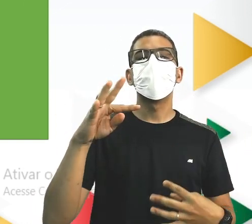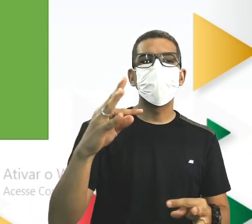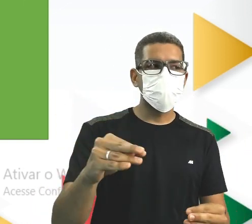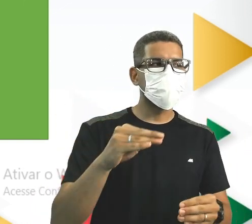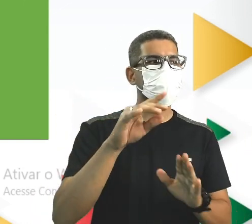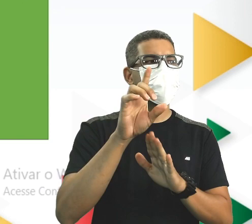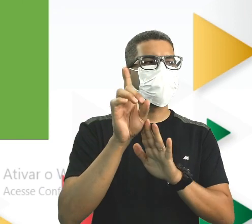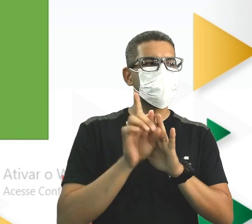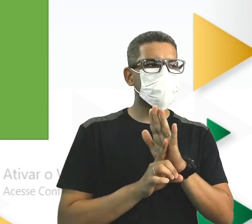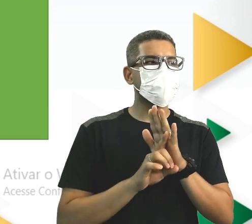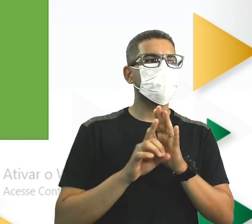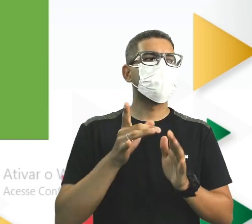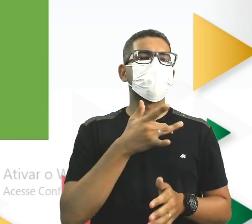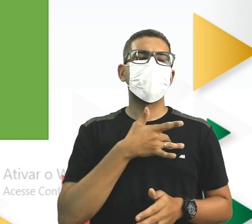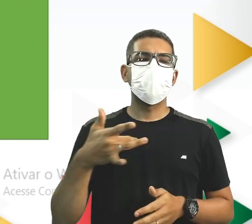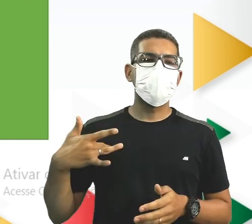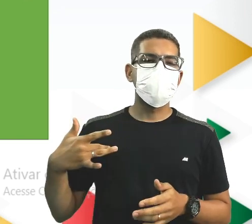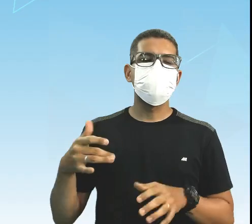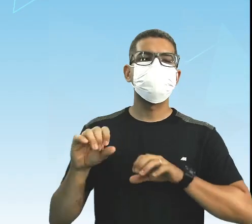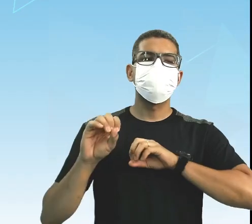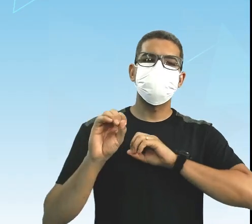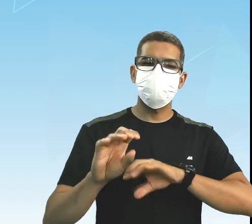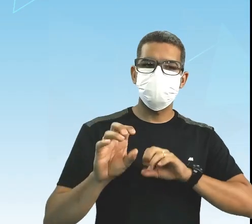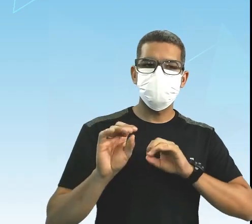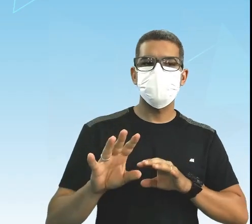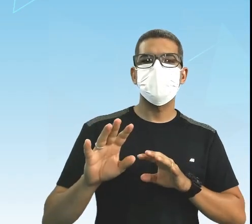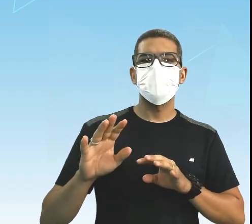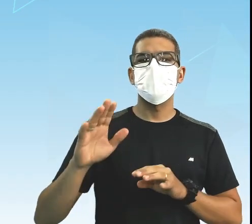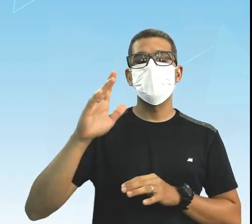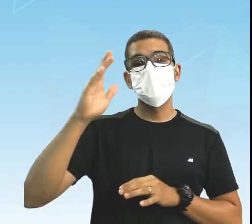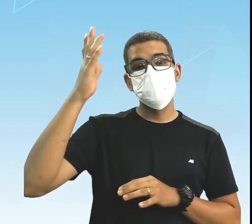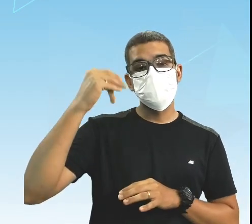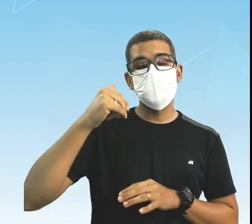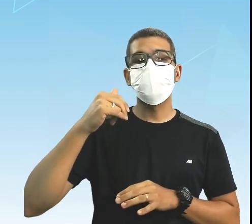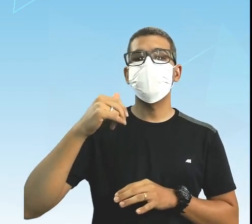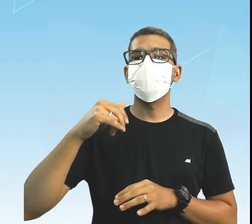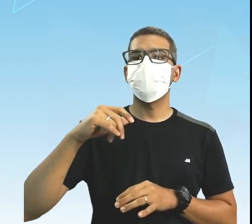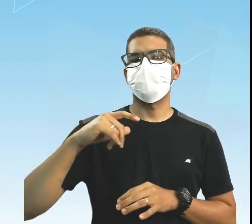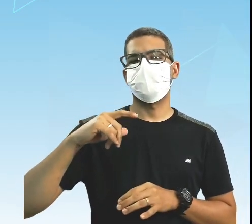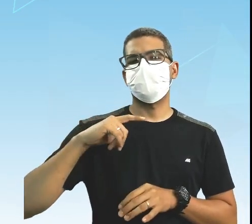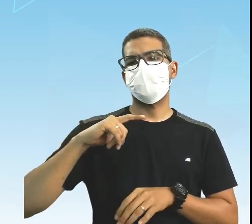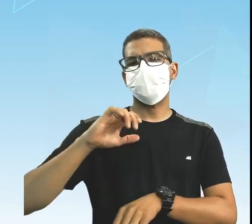de educação, ou de saber das coisas do seu andamento do seu estado,